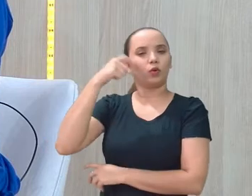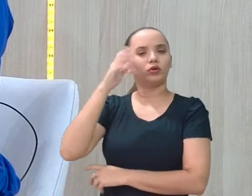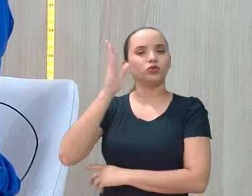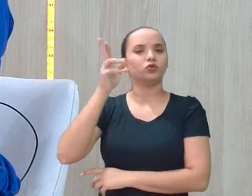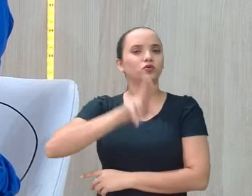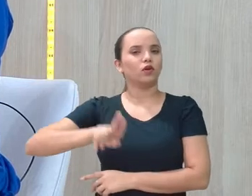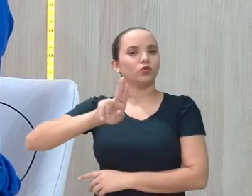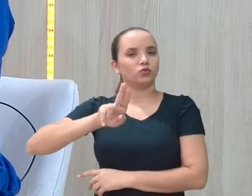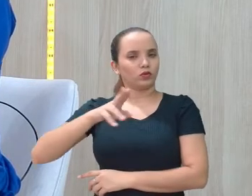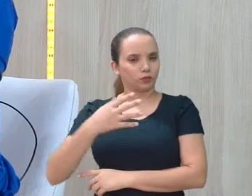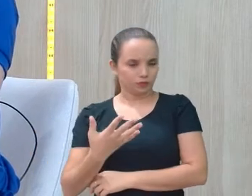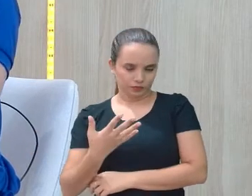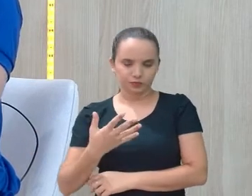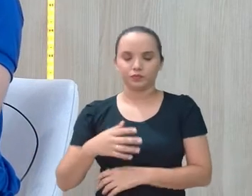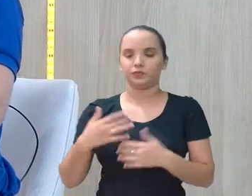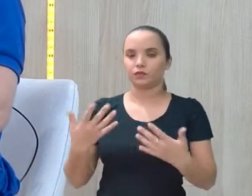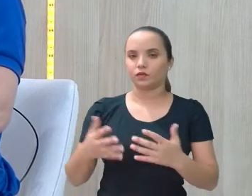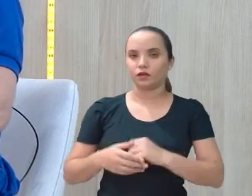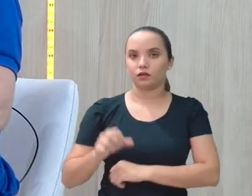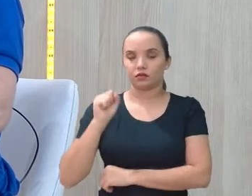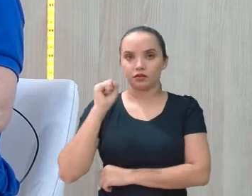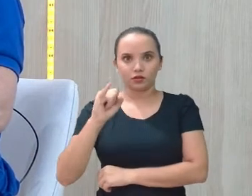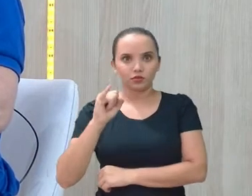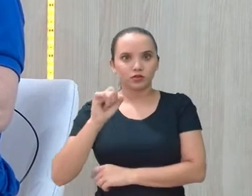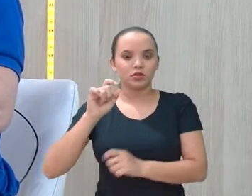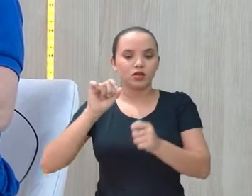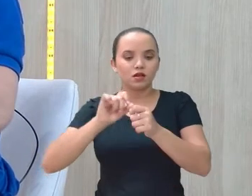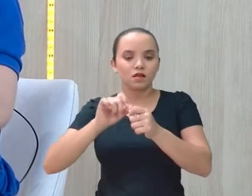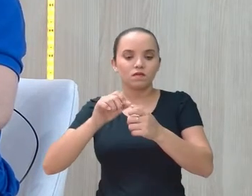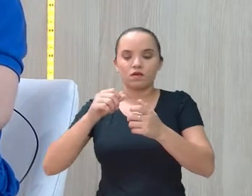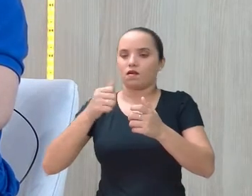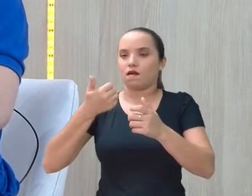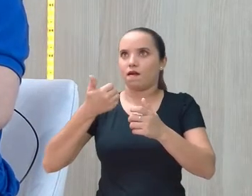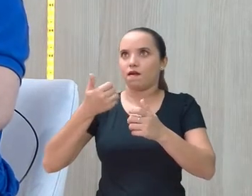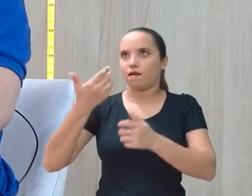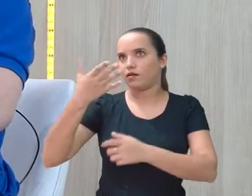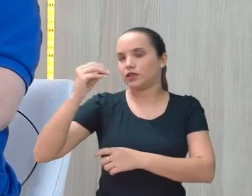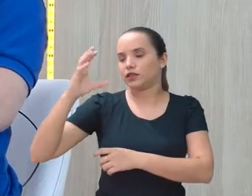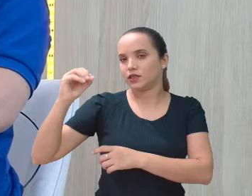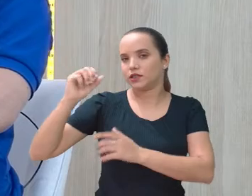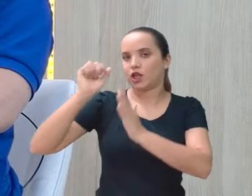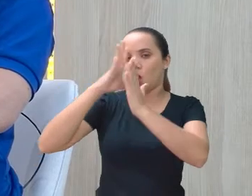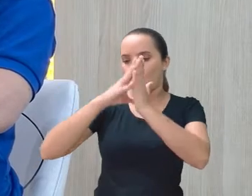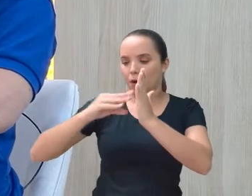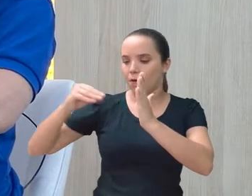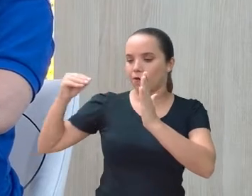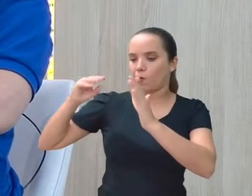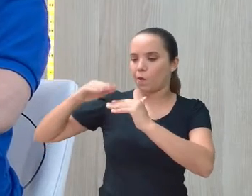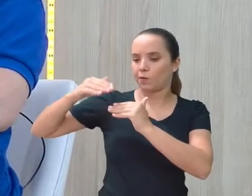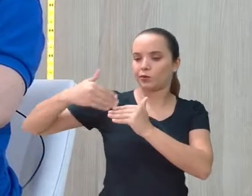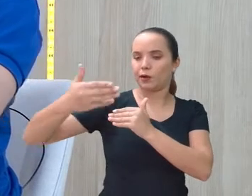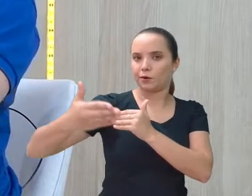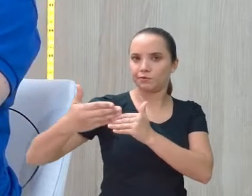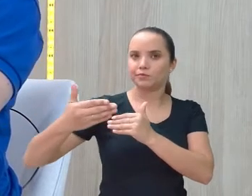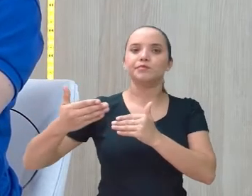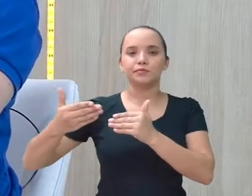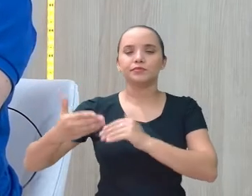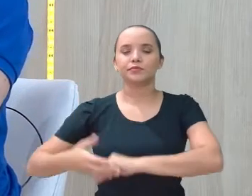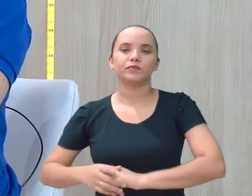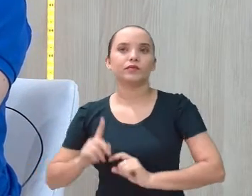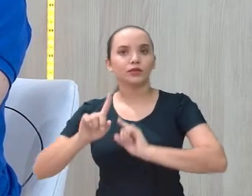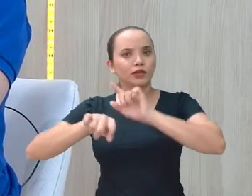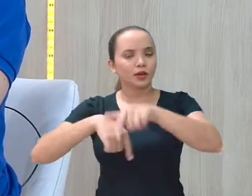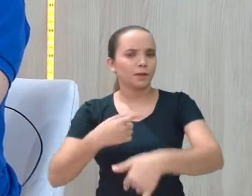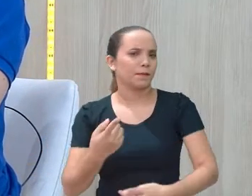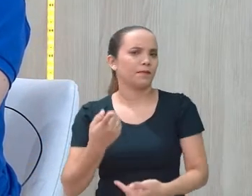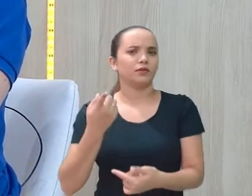fez, tá? Então, se ele fez 100 cópias a partir daquela matriz, depois